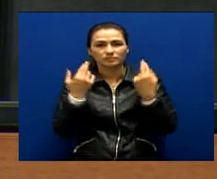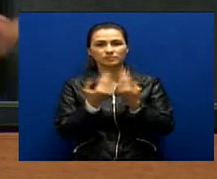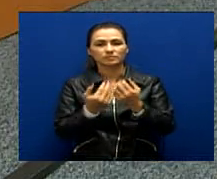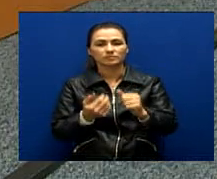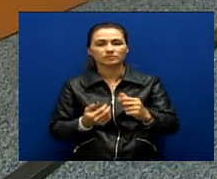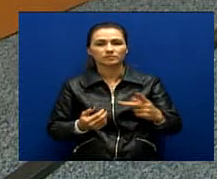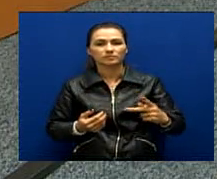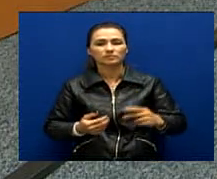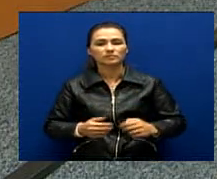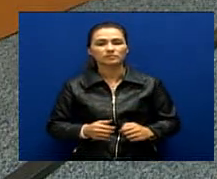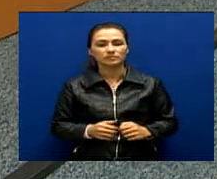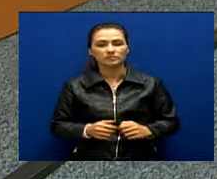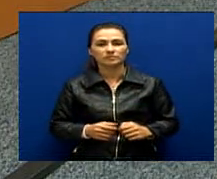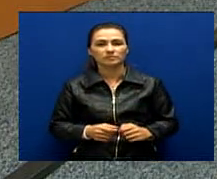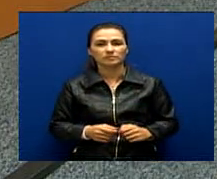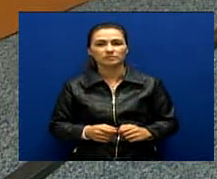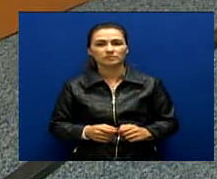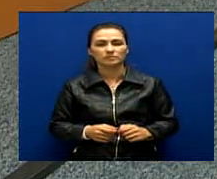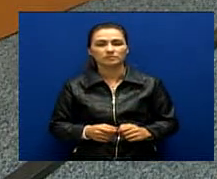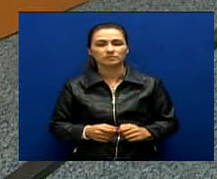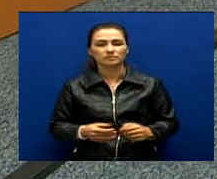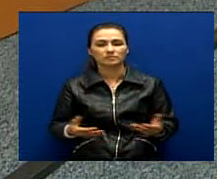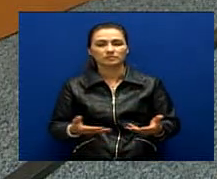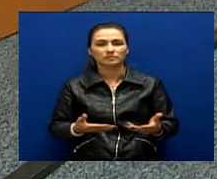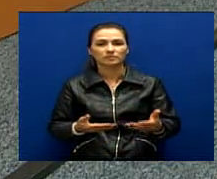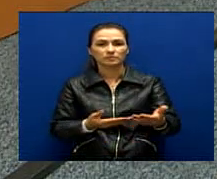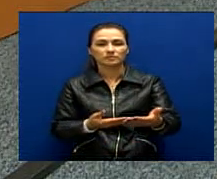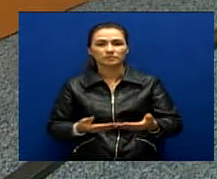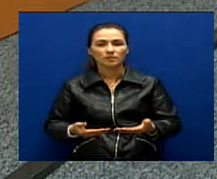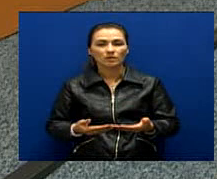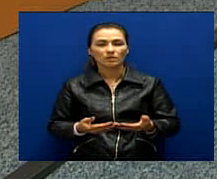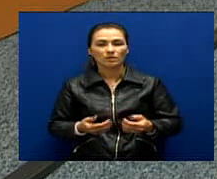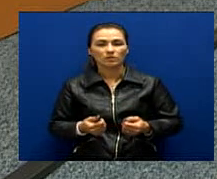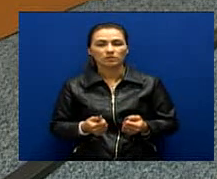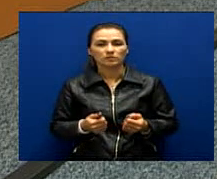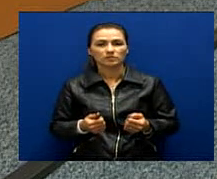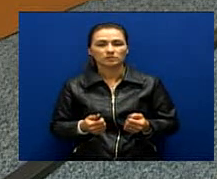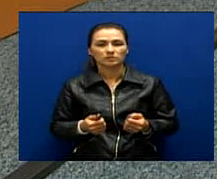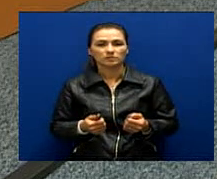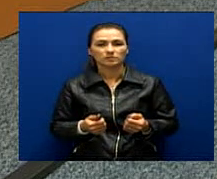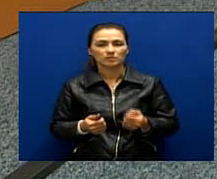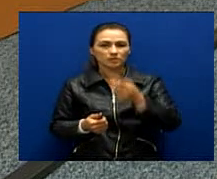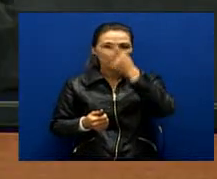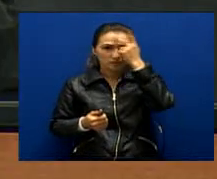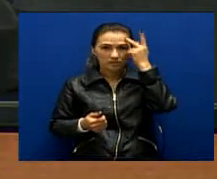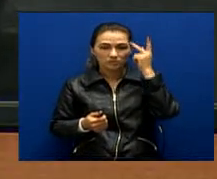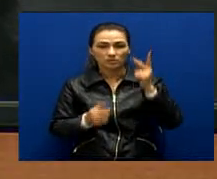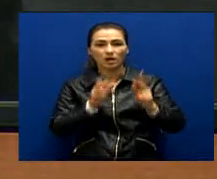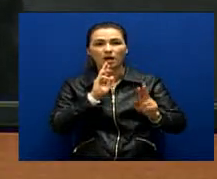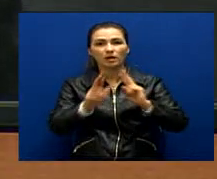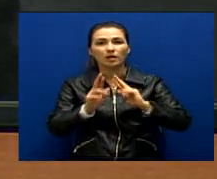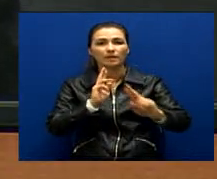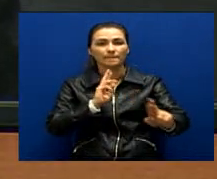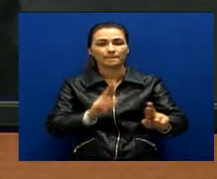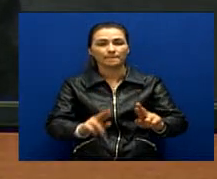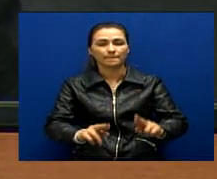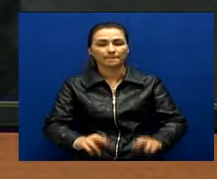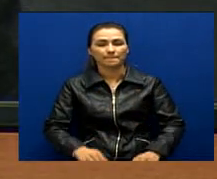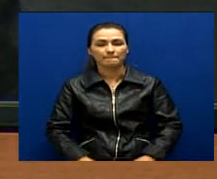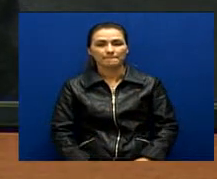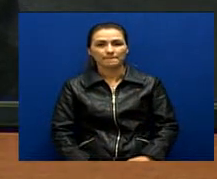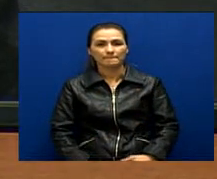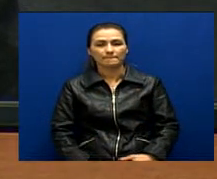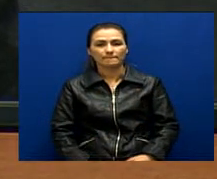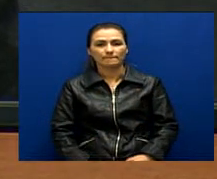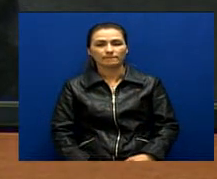obrigada agradeço agora passará para as respostas já as considerações finais pode ser